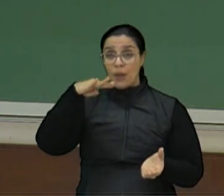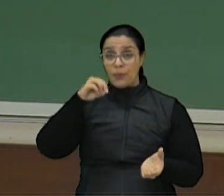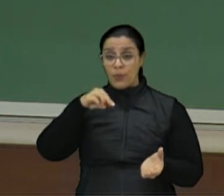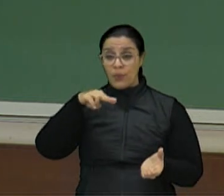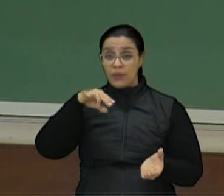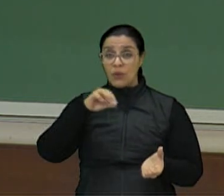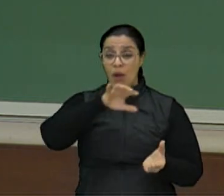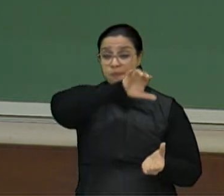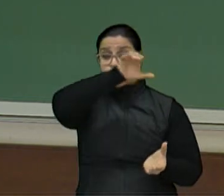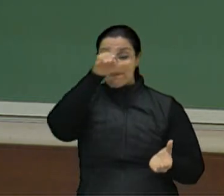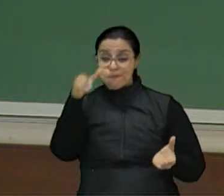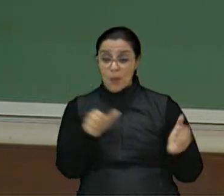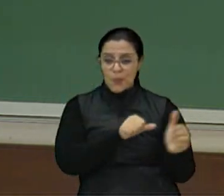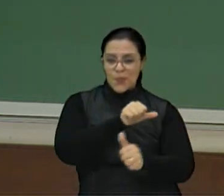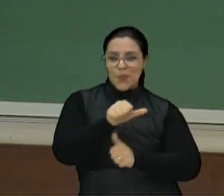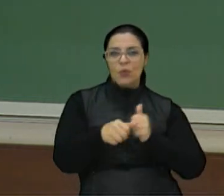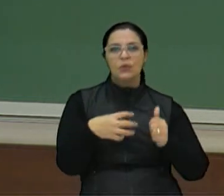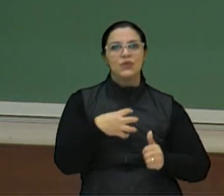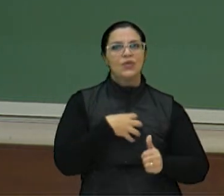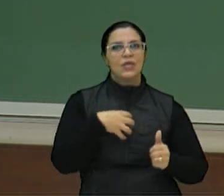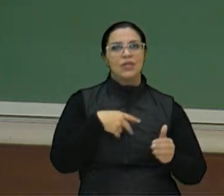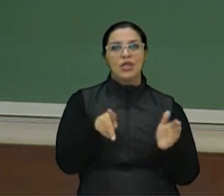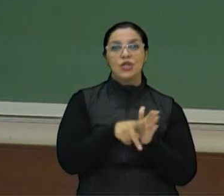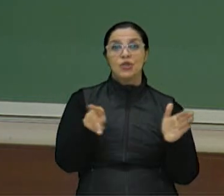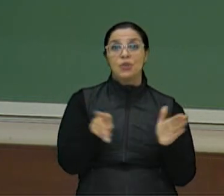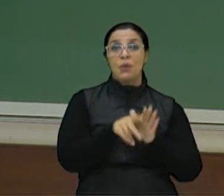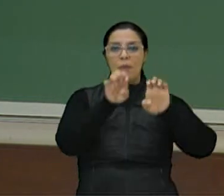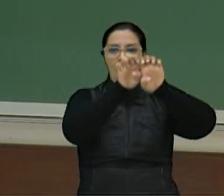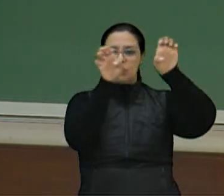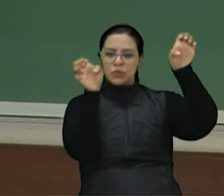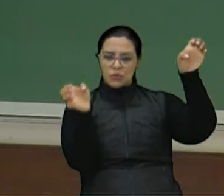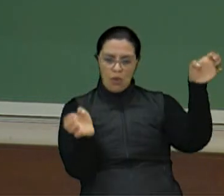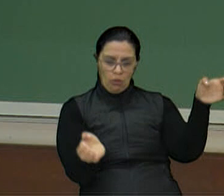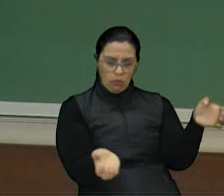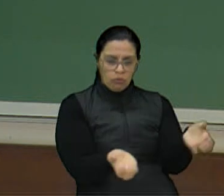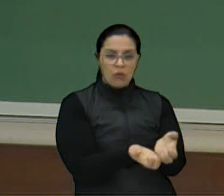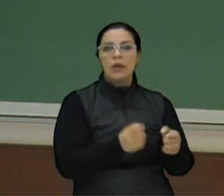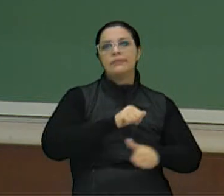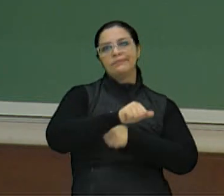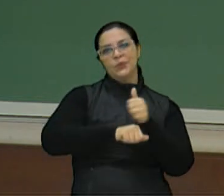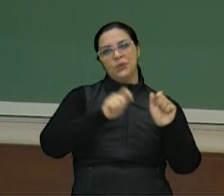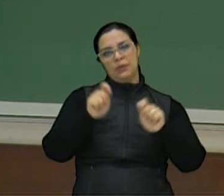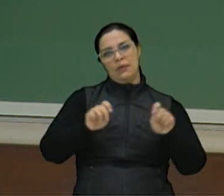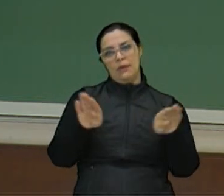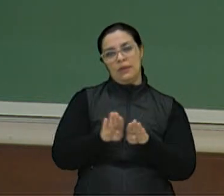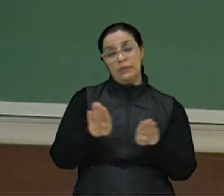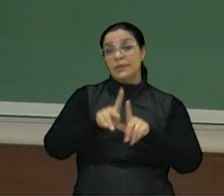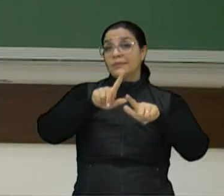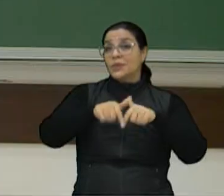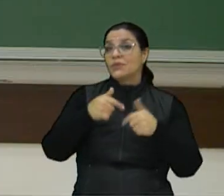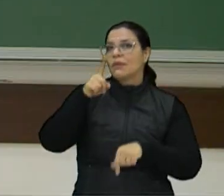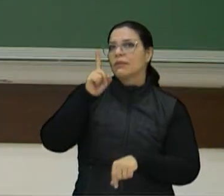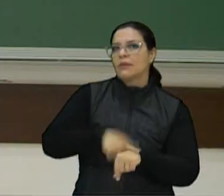pode modificar a estrutura da atmosfera e automaticamente